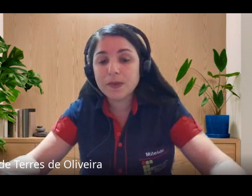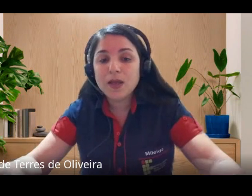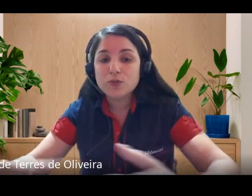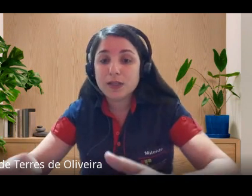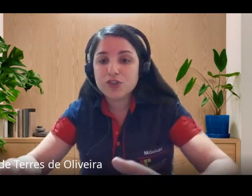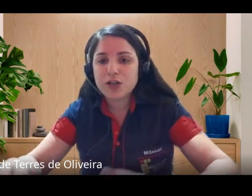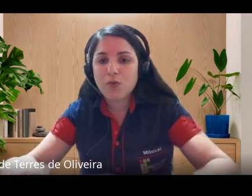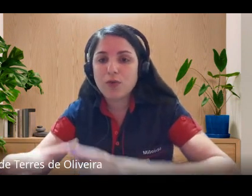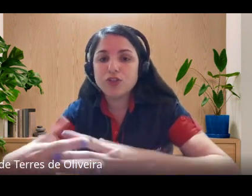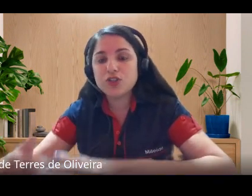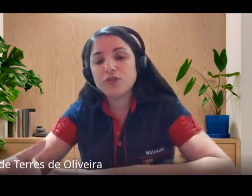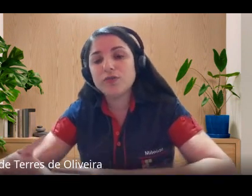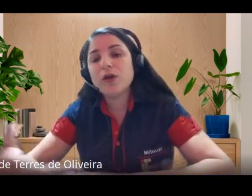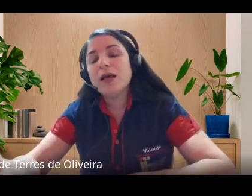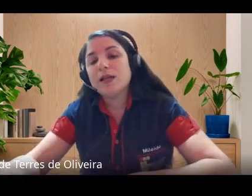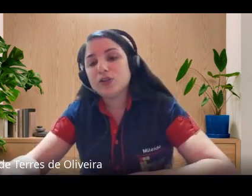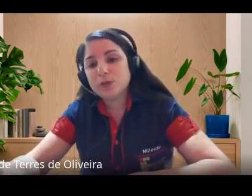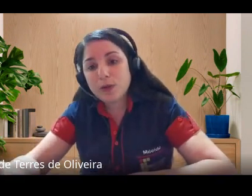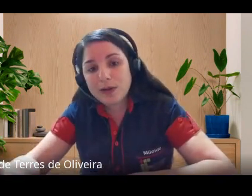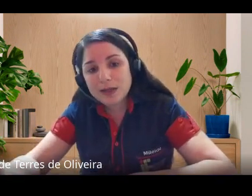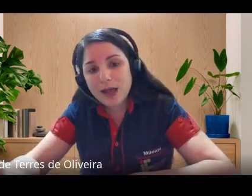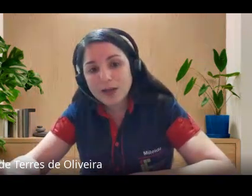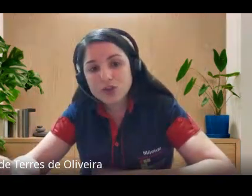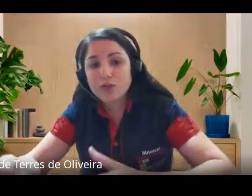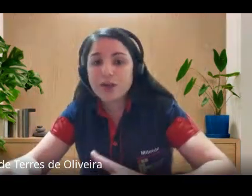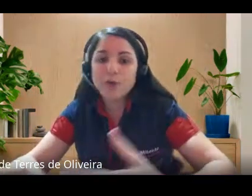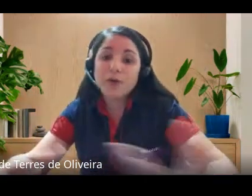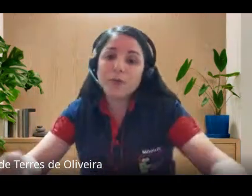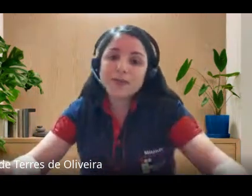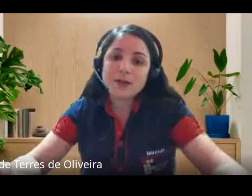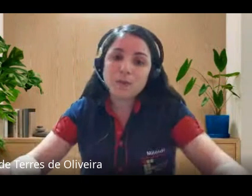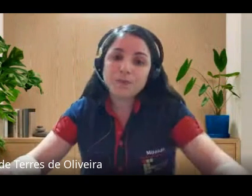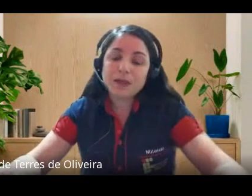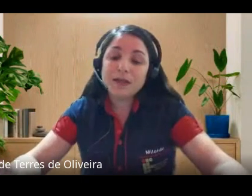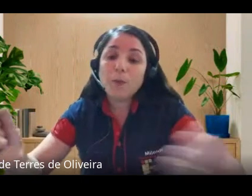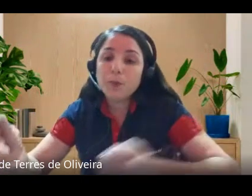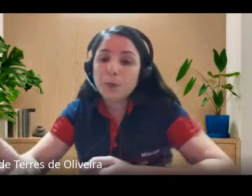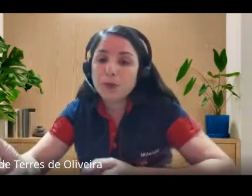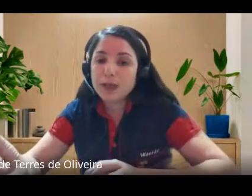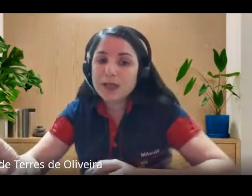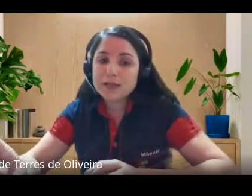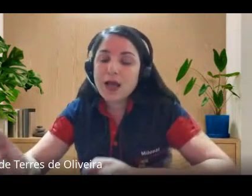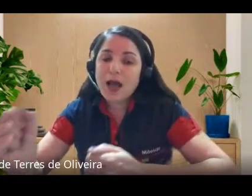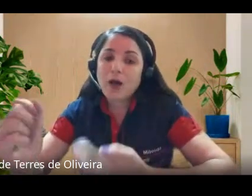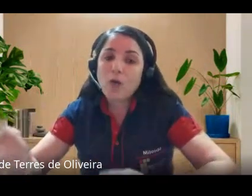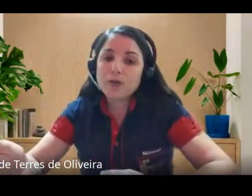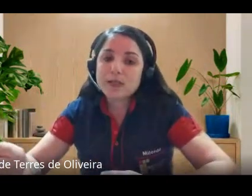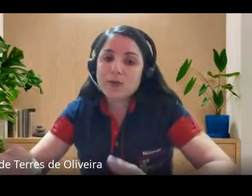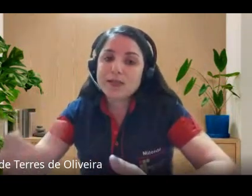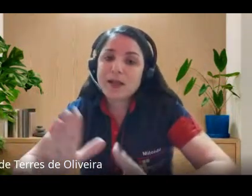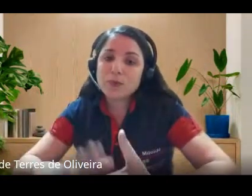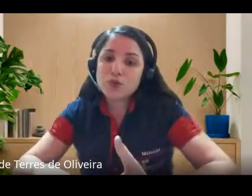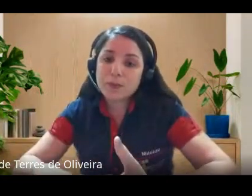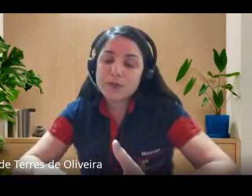né? De maneira geral. O adjetivo, ele é geralmente uma qualidade, o verbo é uma ação. Então, para o português, a